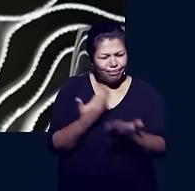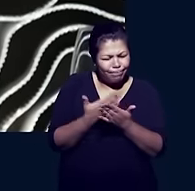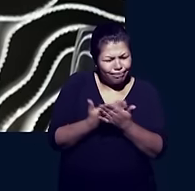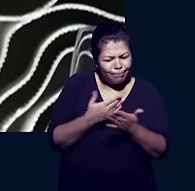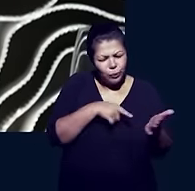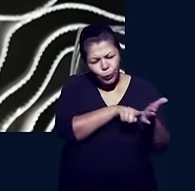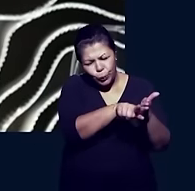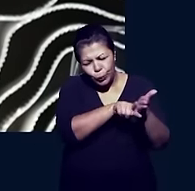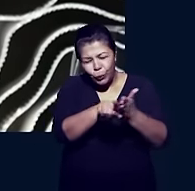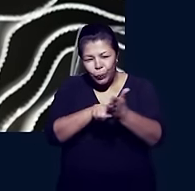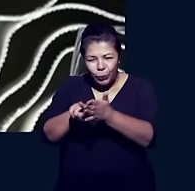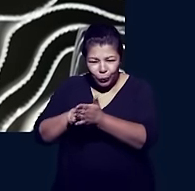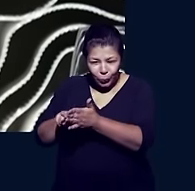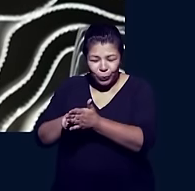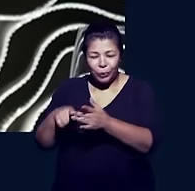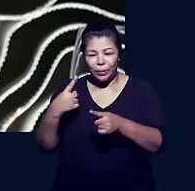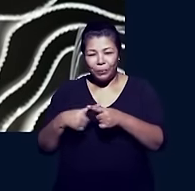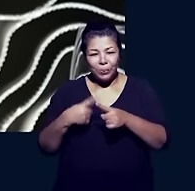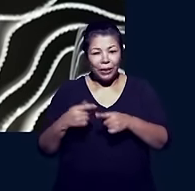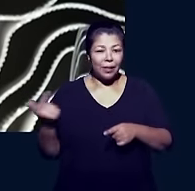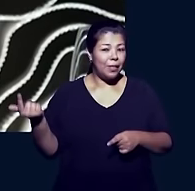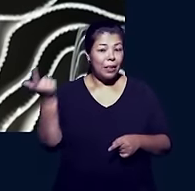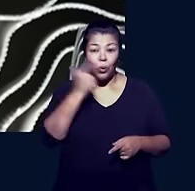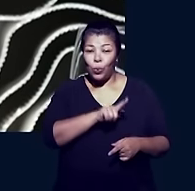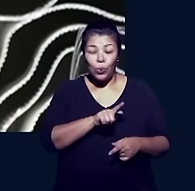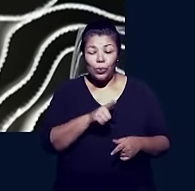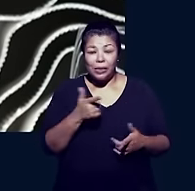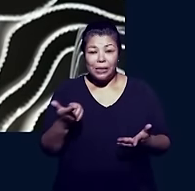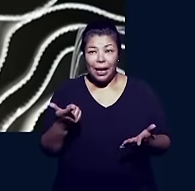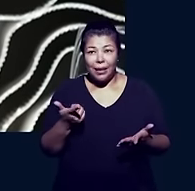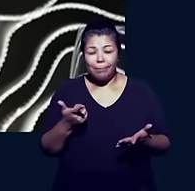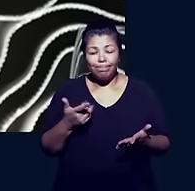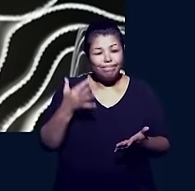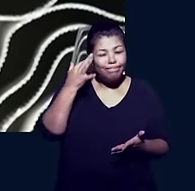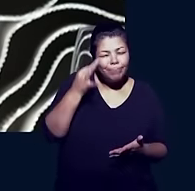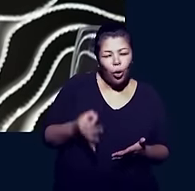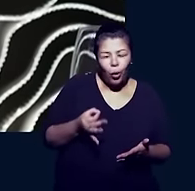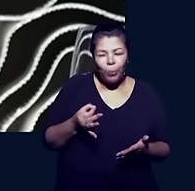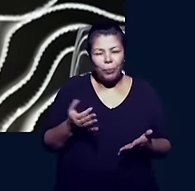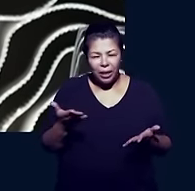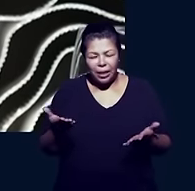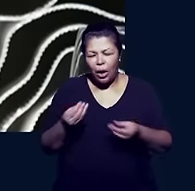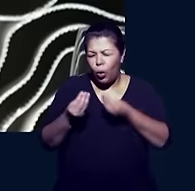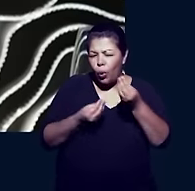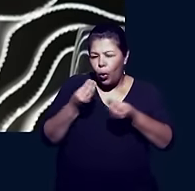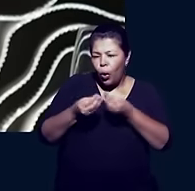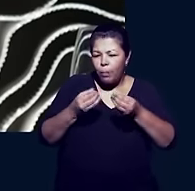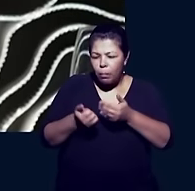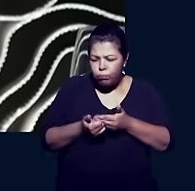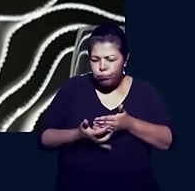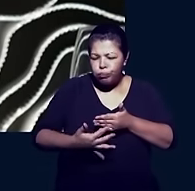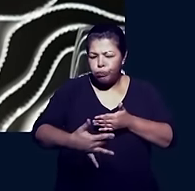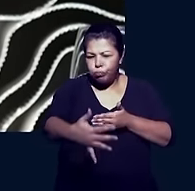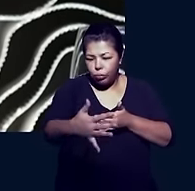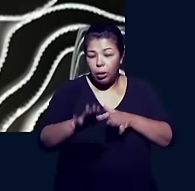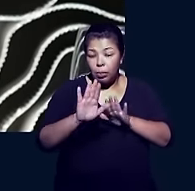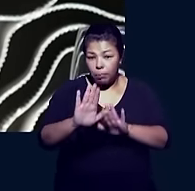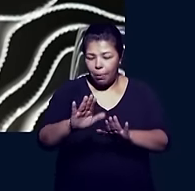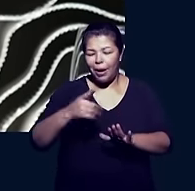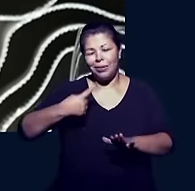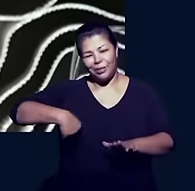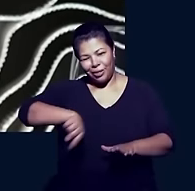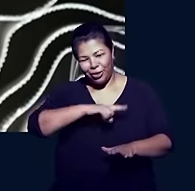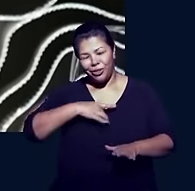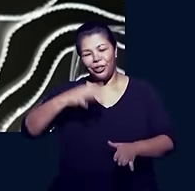mapear que vem o fluxo e depois a bolsa anda o que a gente consegue enxergar é que a bolsa anda e o fluxo vem então é